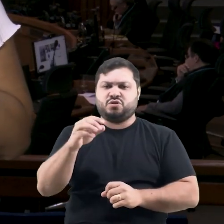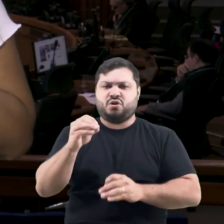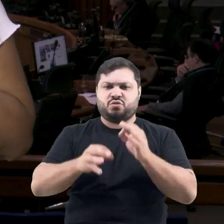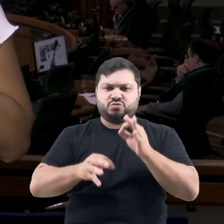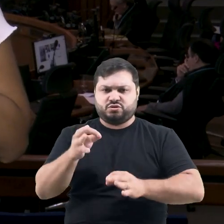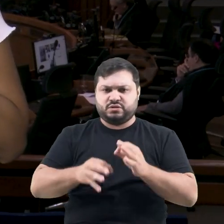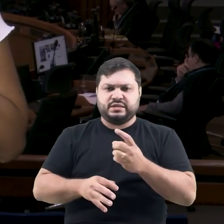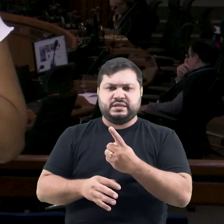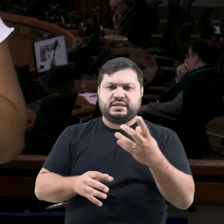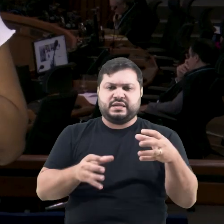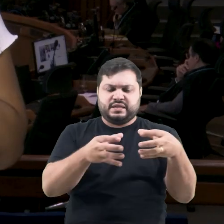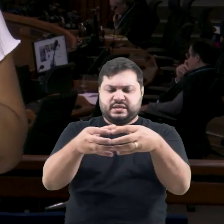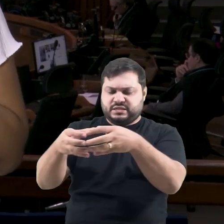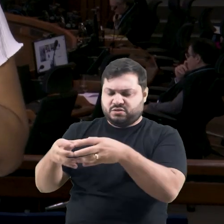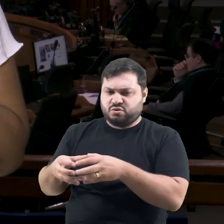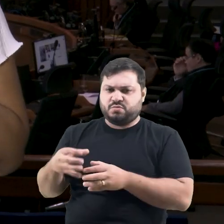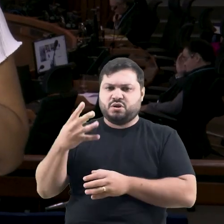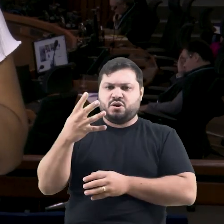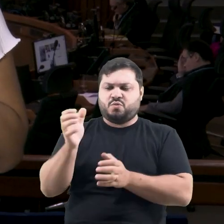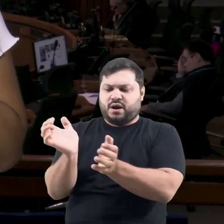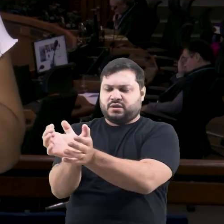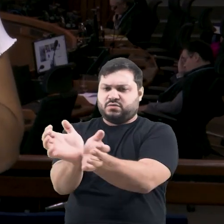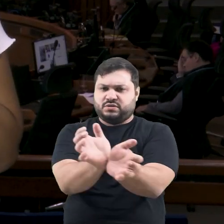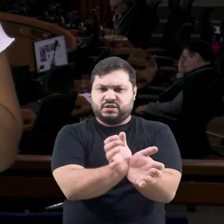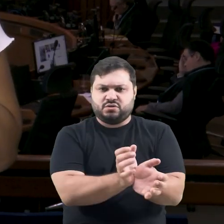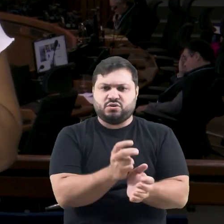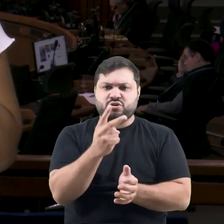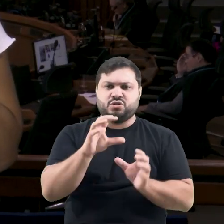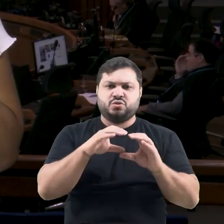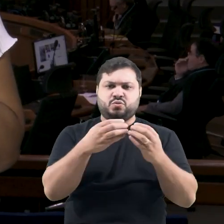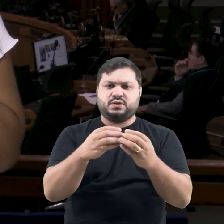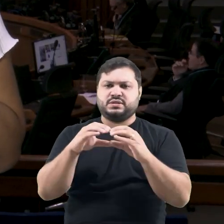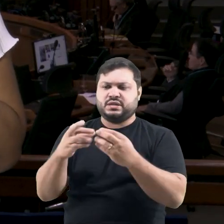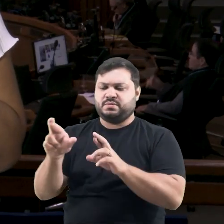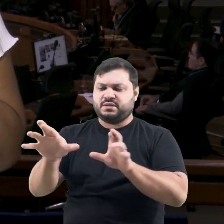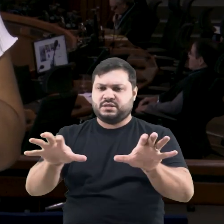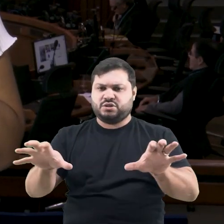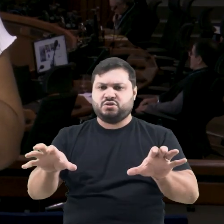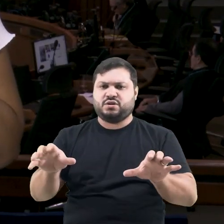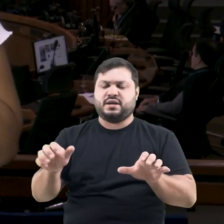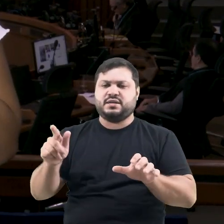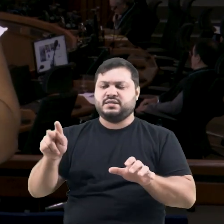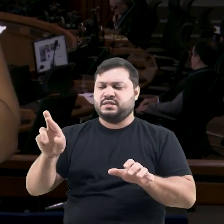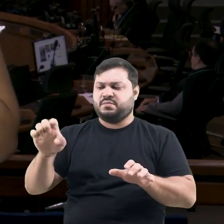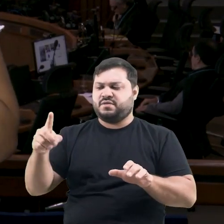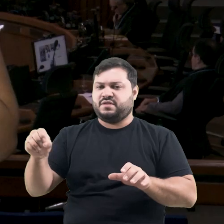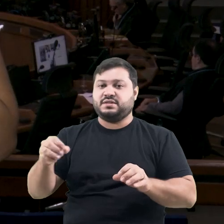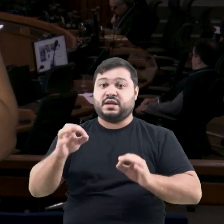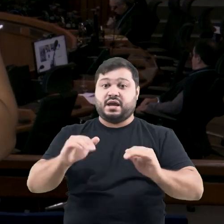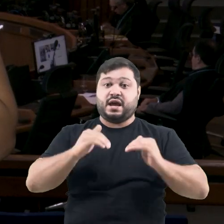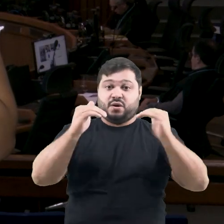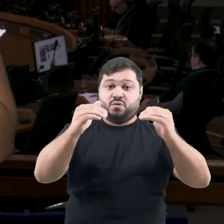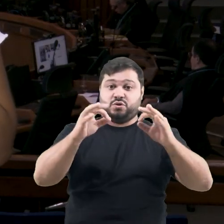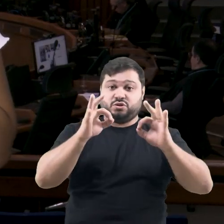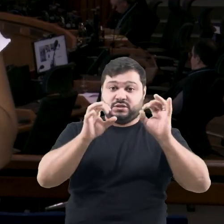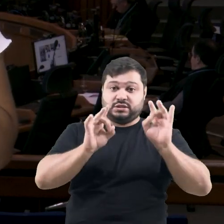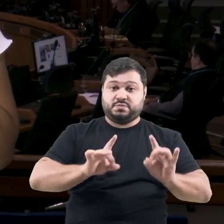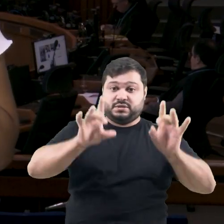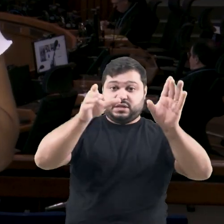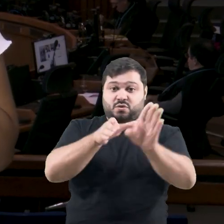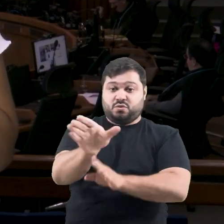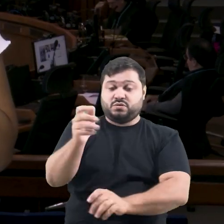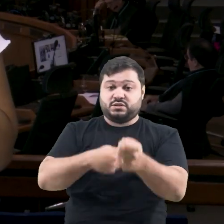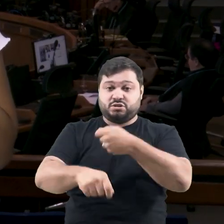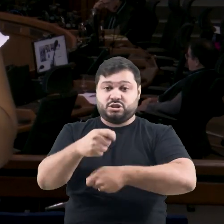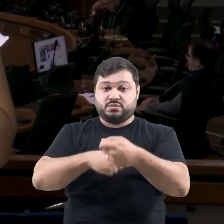julgadores, 13 turmas, 4 sessões, 2 câmaras regionais previdenciárias, a Corte Especial, o Conselho